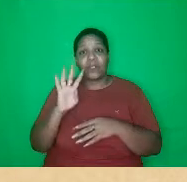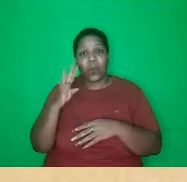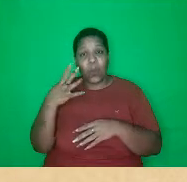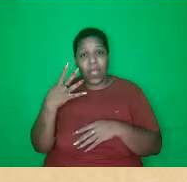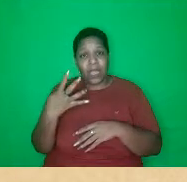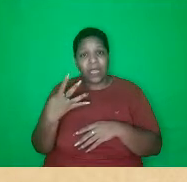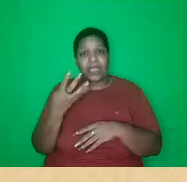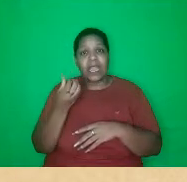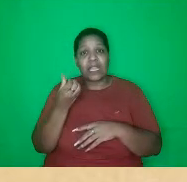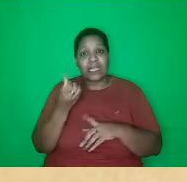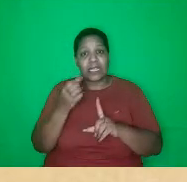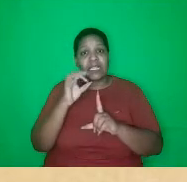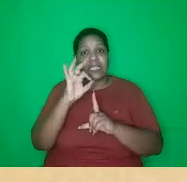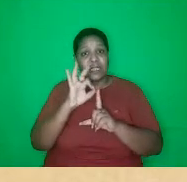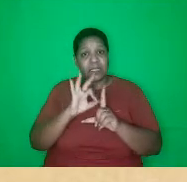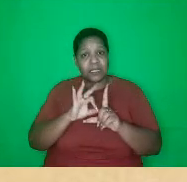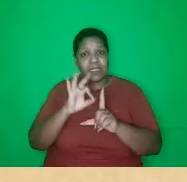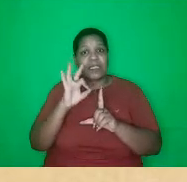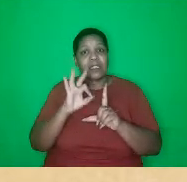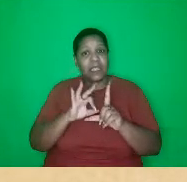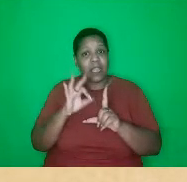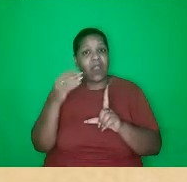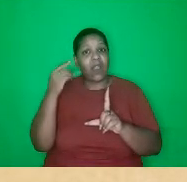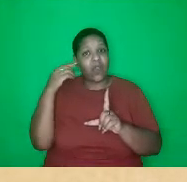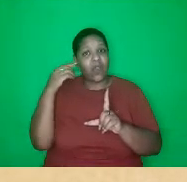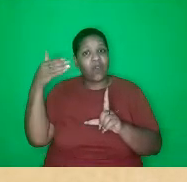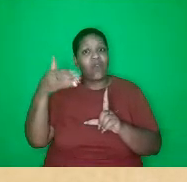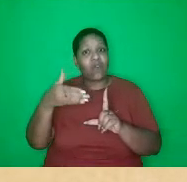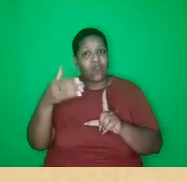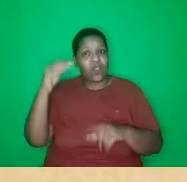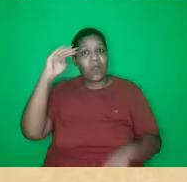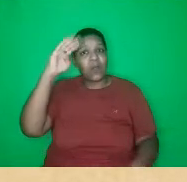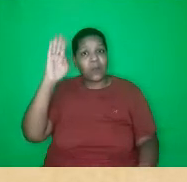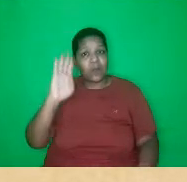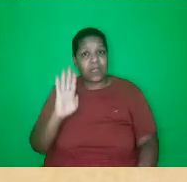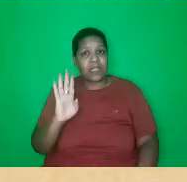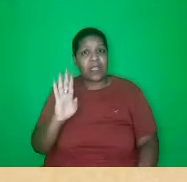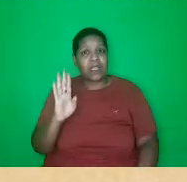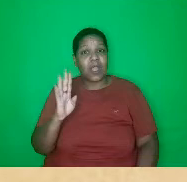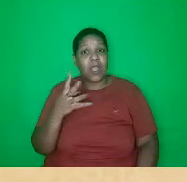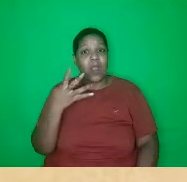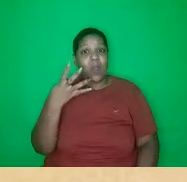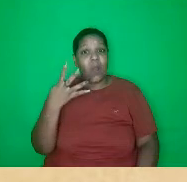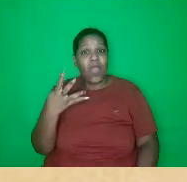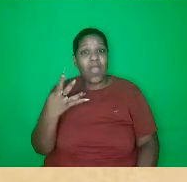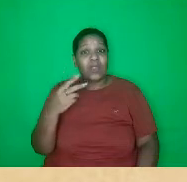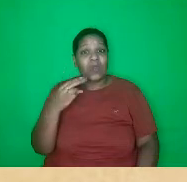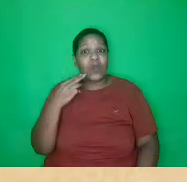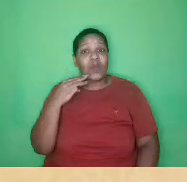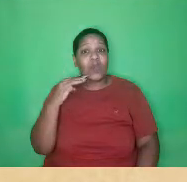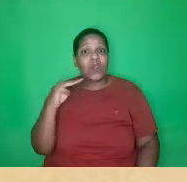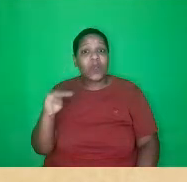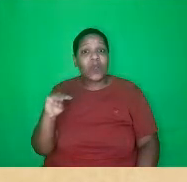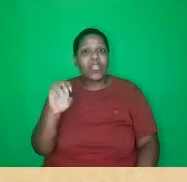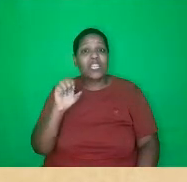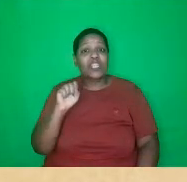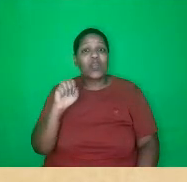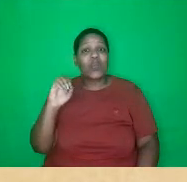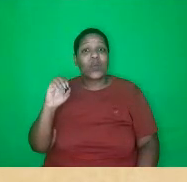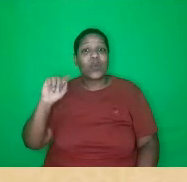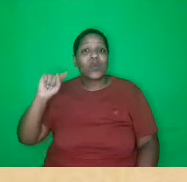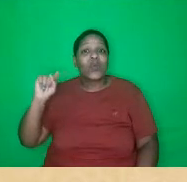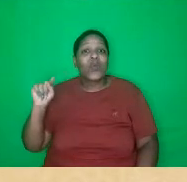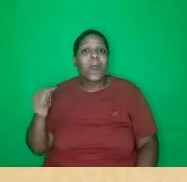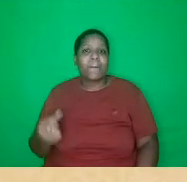46% vem para o Brasil. Isso dá um número em torno de 4 milhões e 800 mil africanos entrados